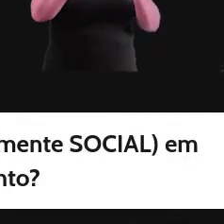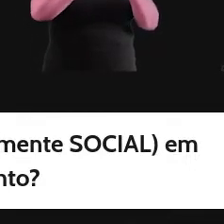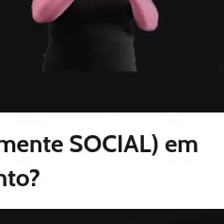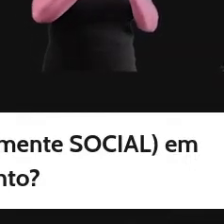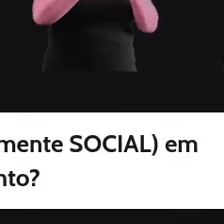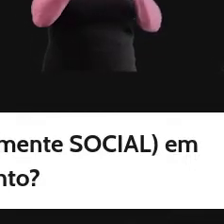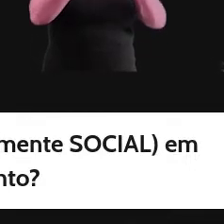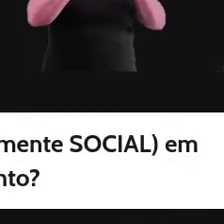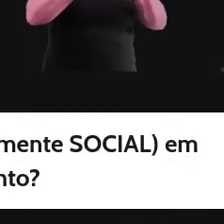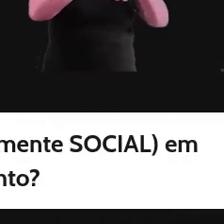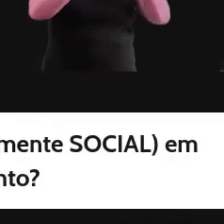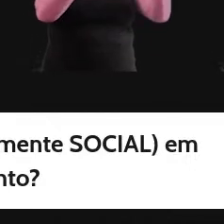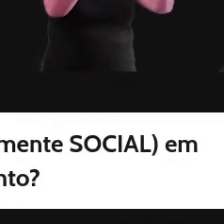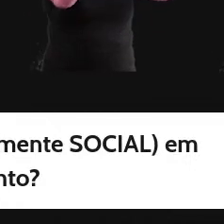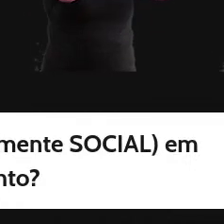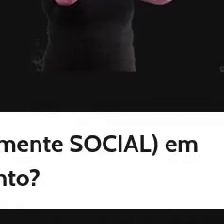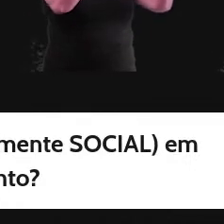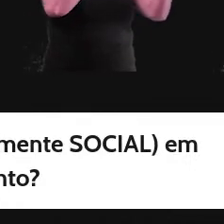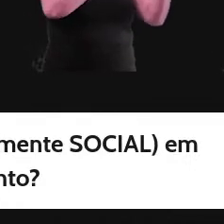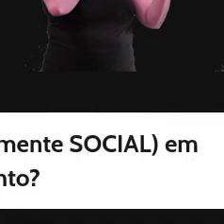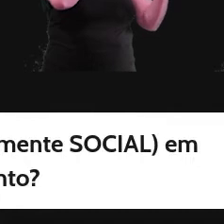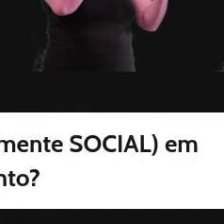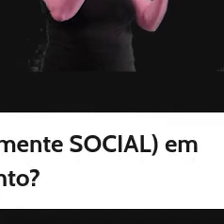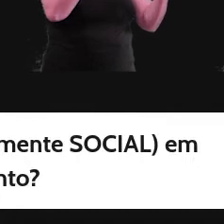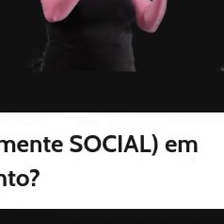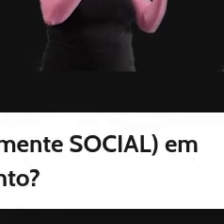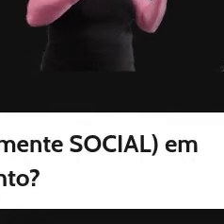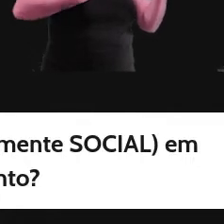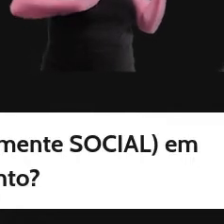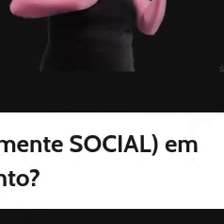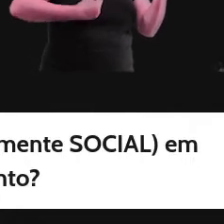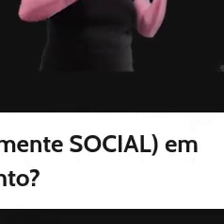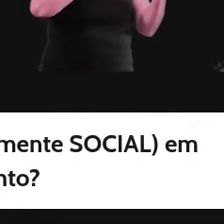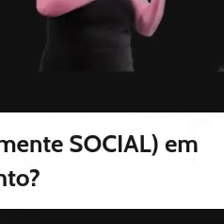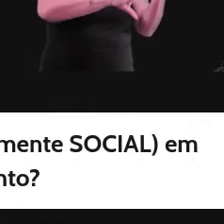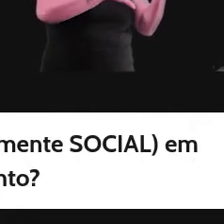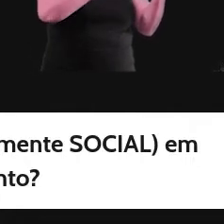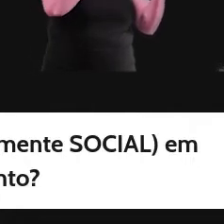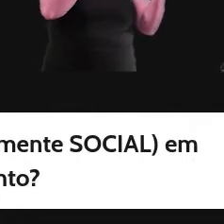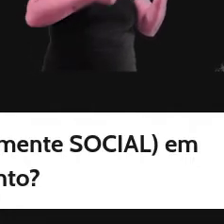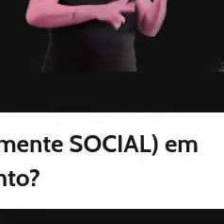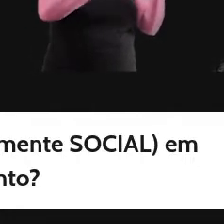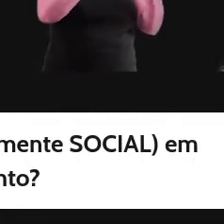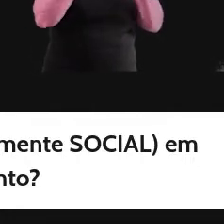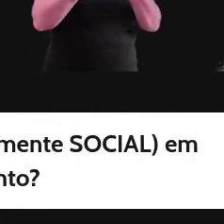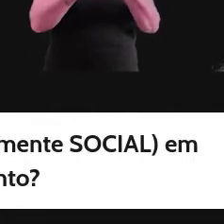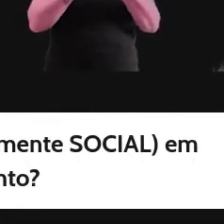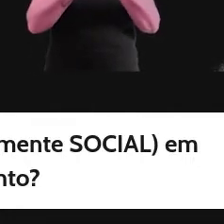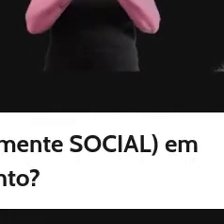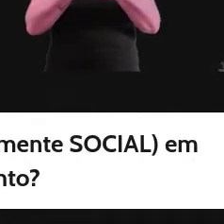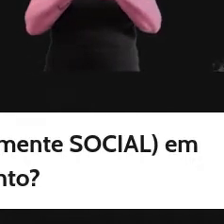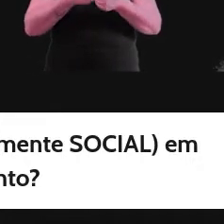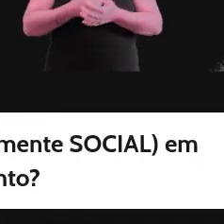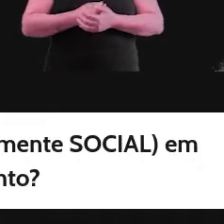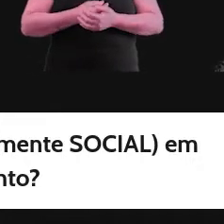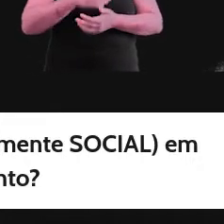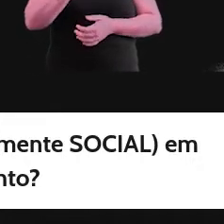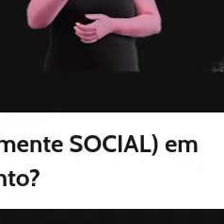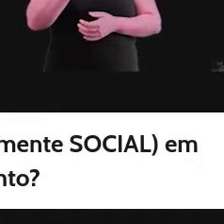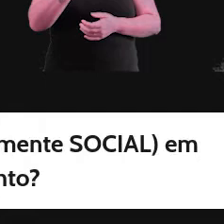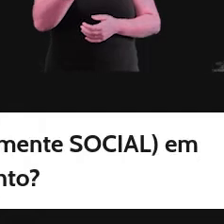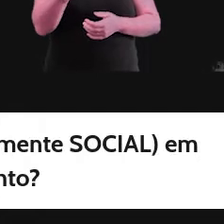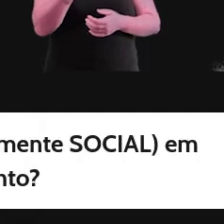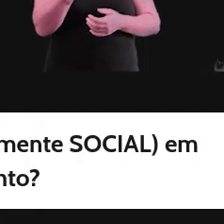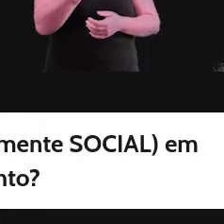últimos anos, apesar de tudo. E vocês fazem parte disso. Muito sucesso, continuem. Nós, né, Andréia? Nós, exatamente, Andréia, estamos